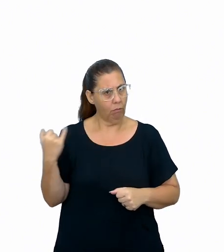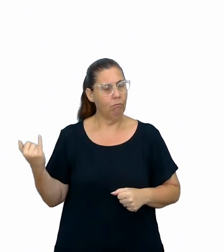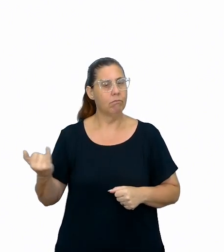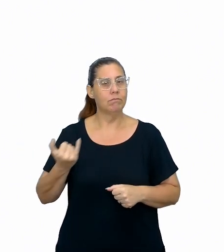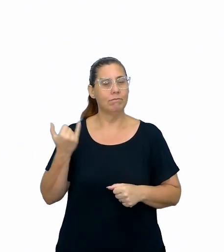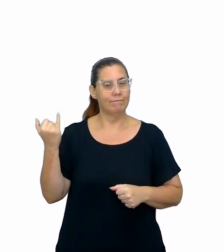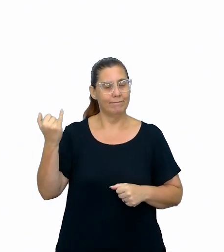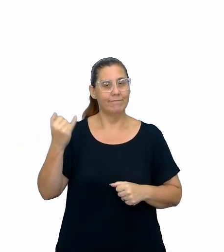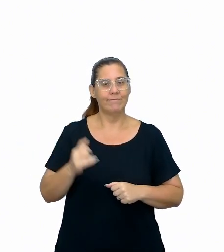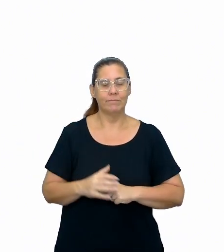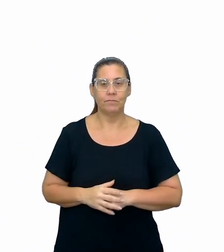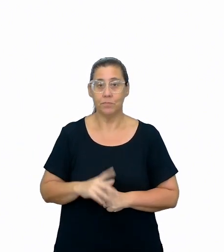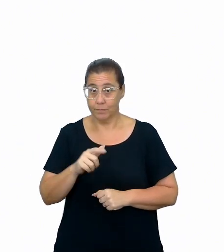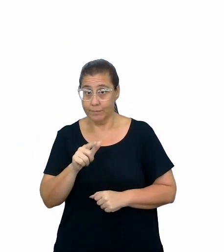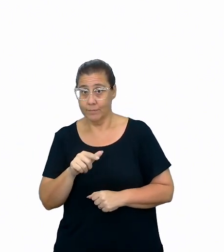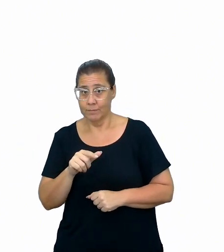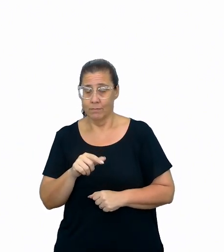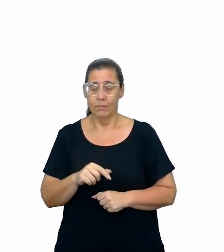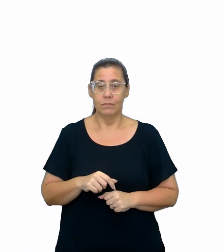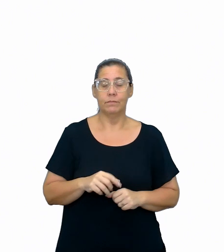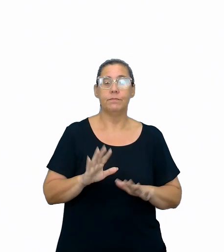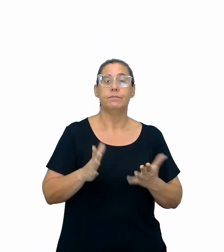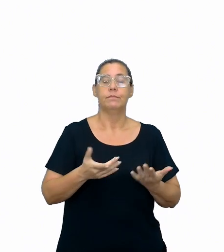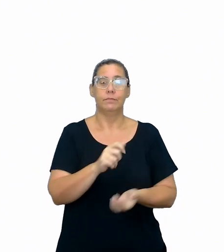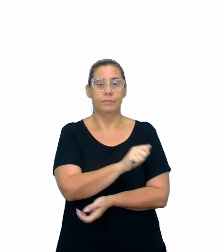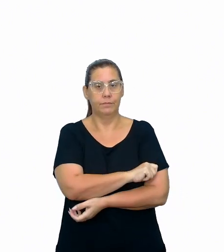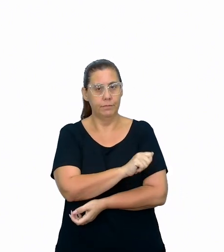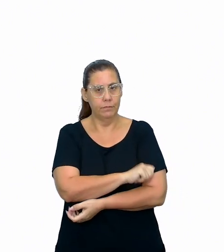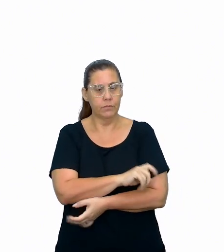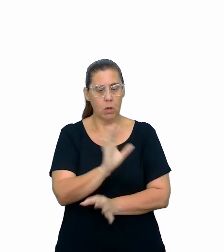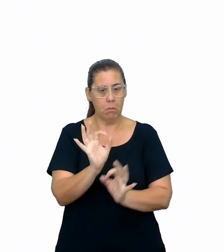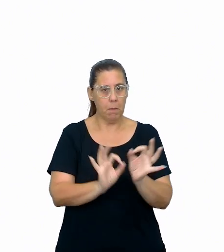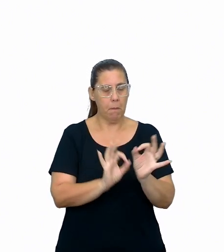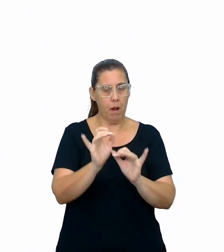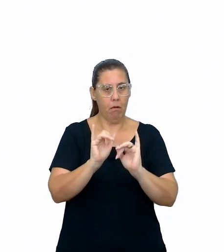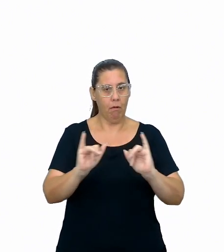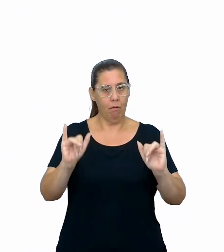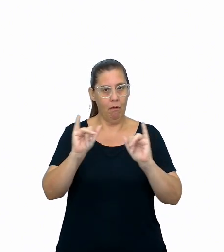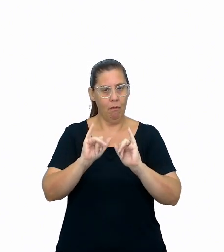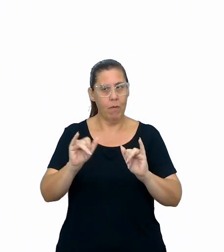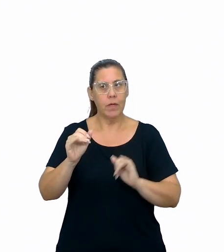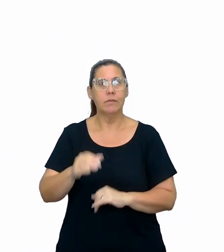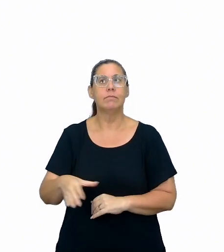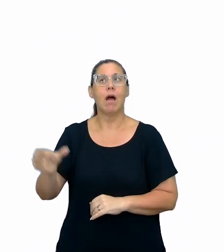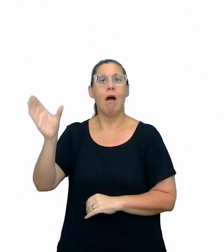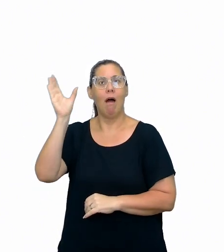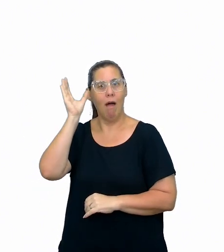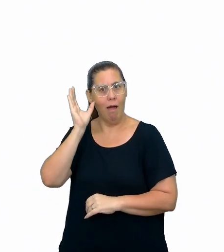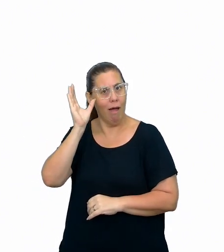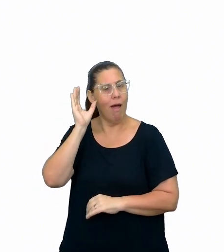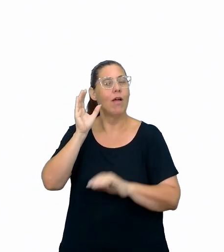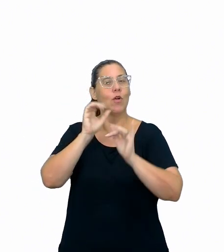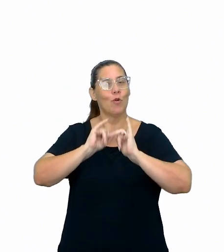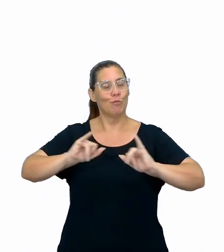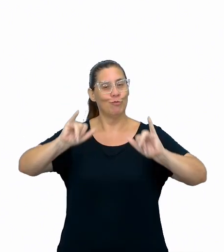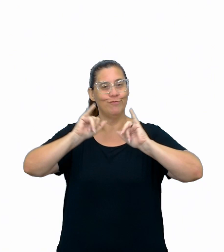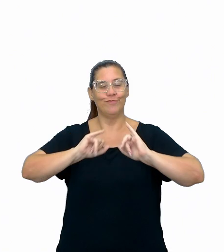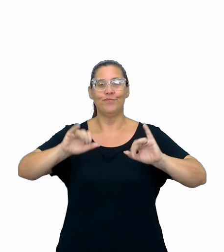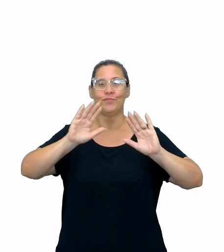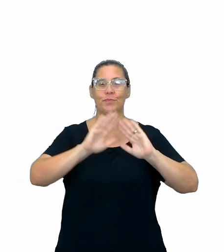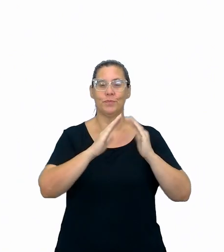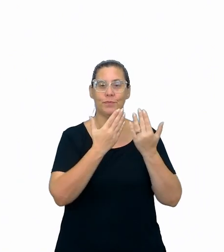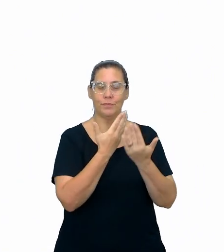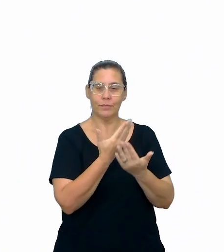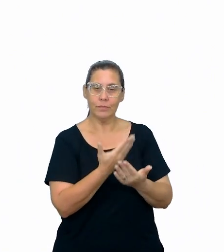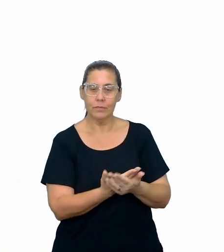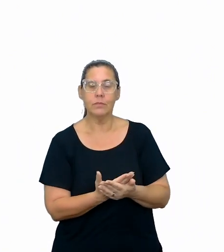essencial, não é? Para a tarefa que os estudantes terão de produzir a campanha de conscientização para divulgar na escola. Ou